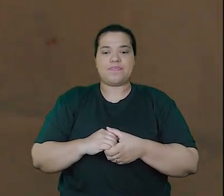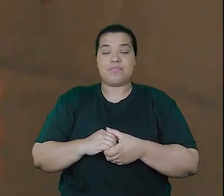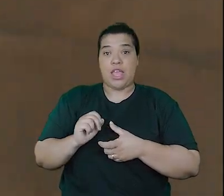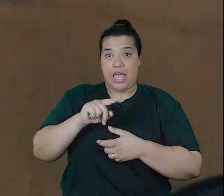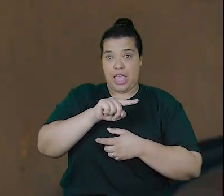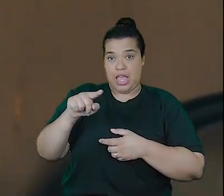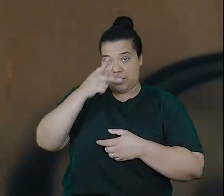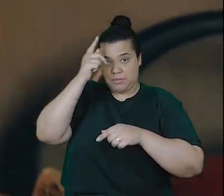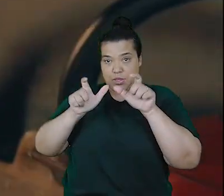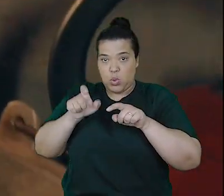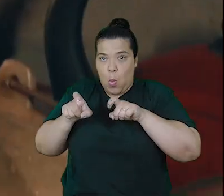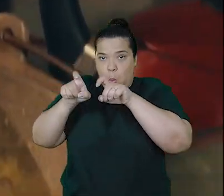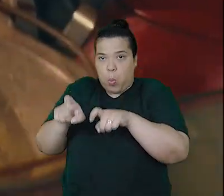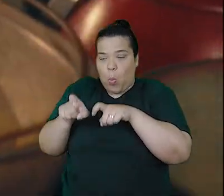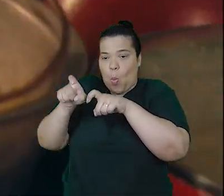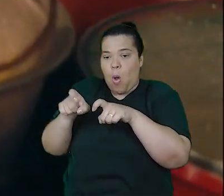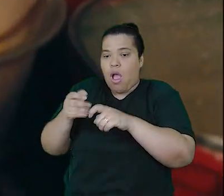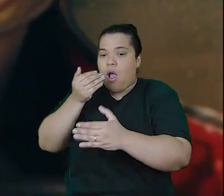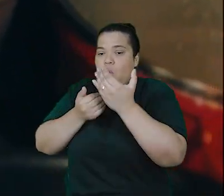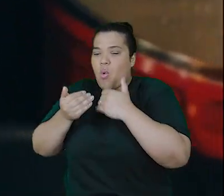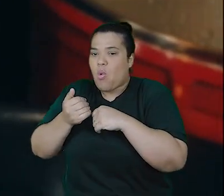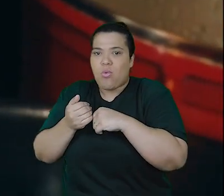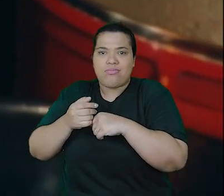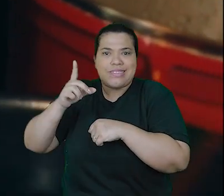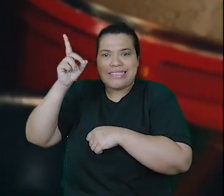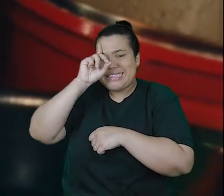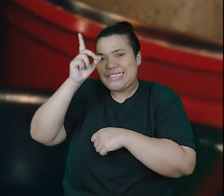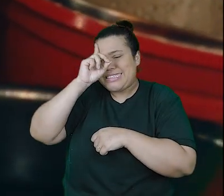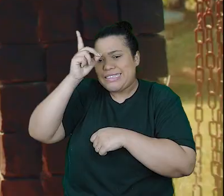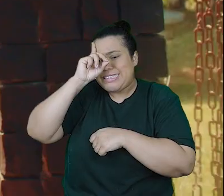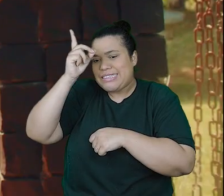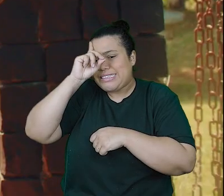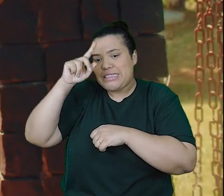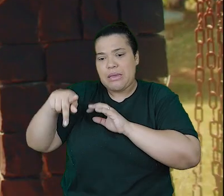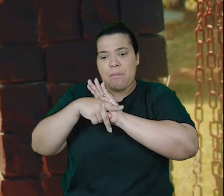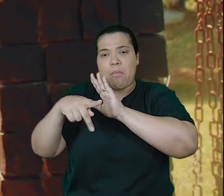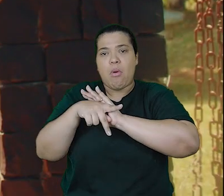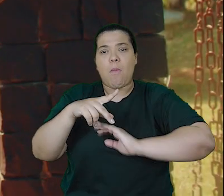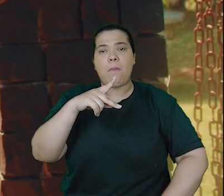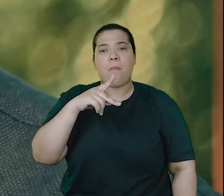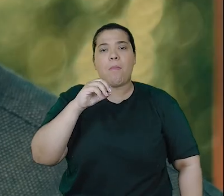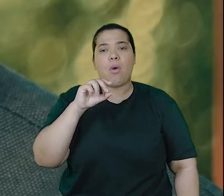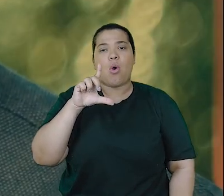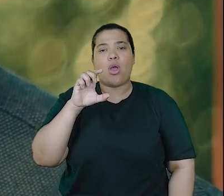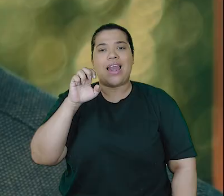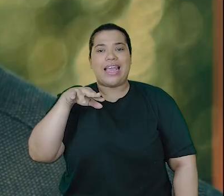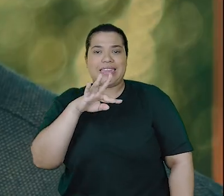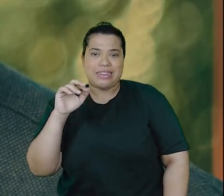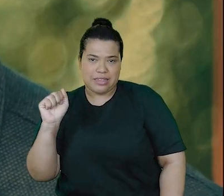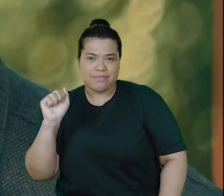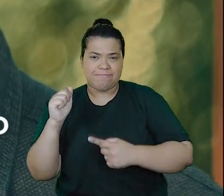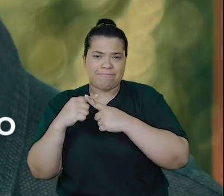Esses agricultores ali se alimentavam basicamente e diariamente da polenta, porque era